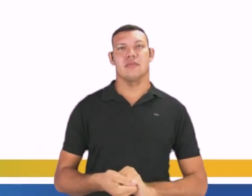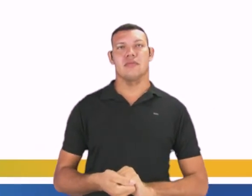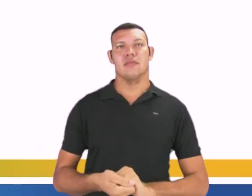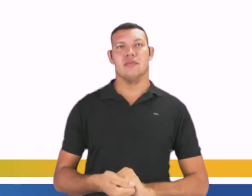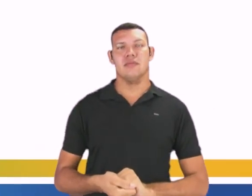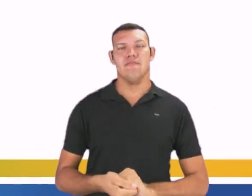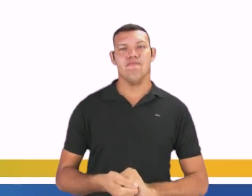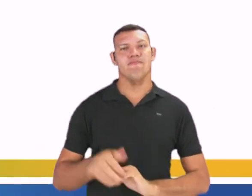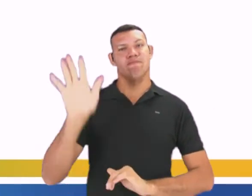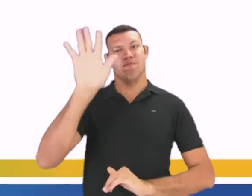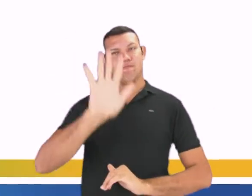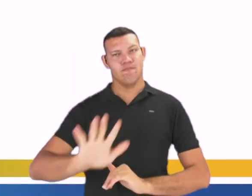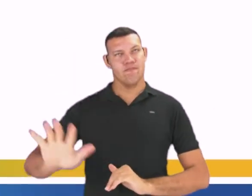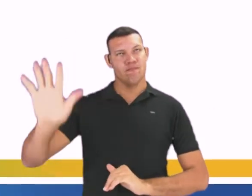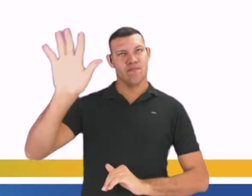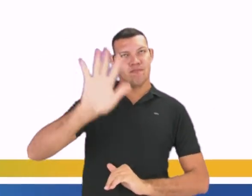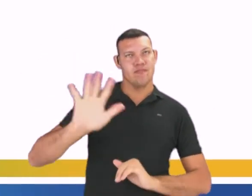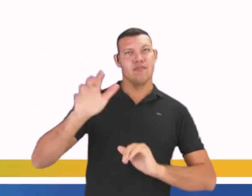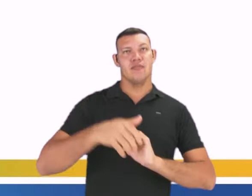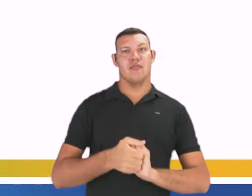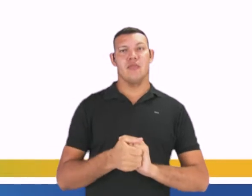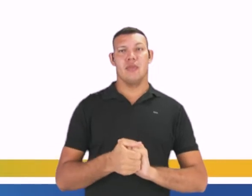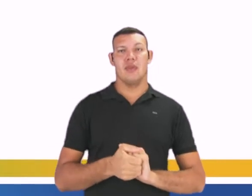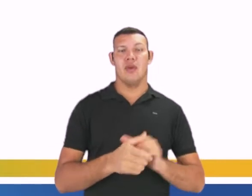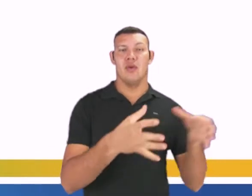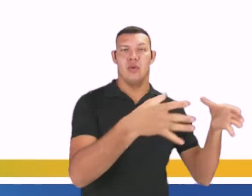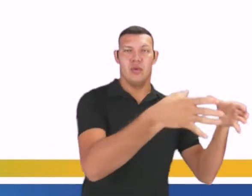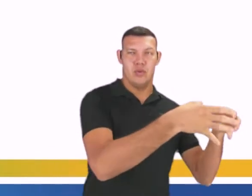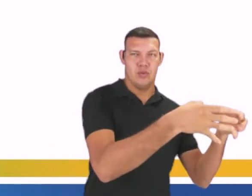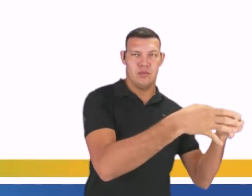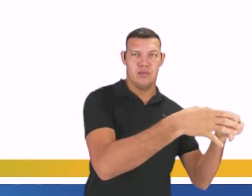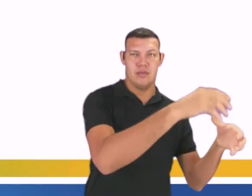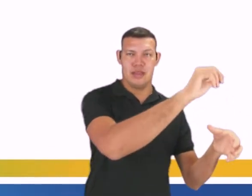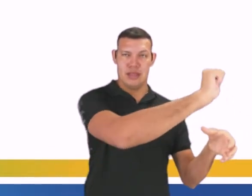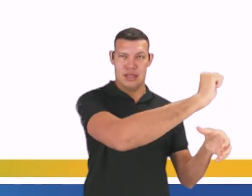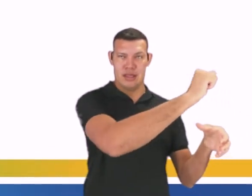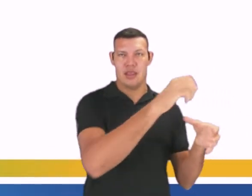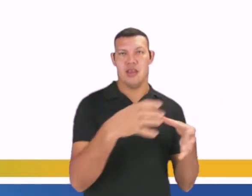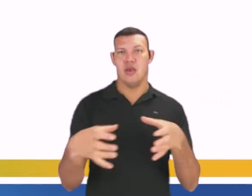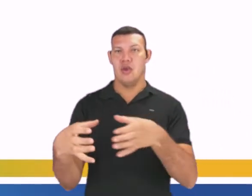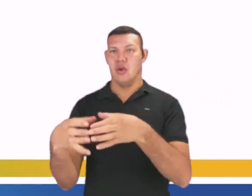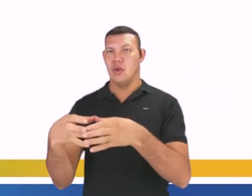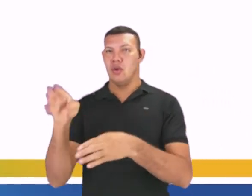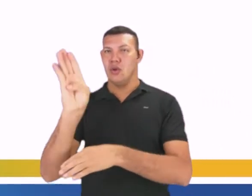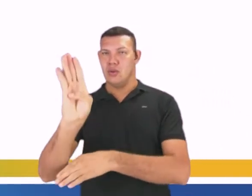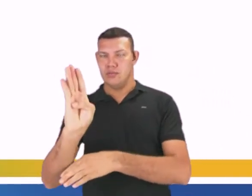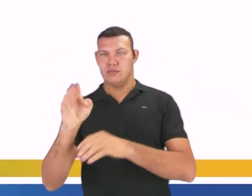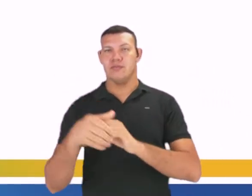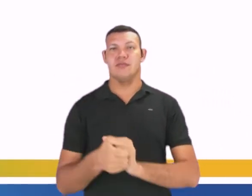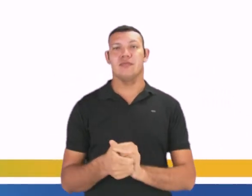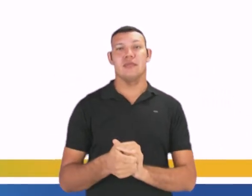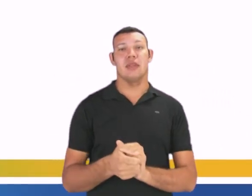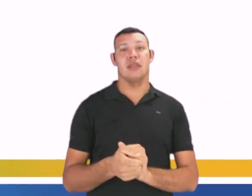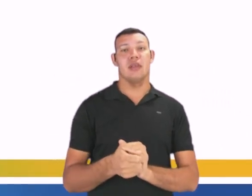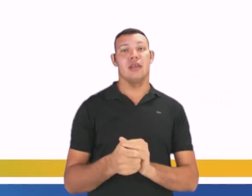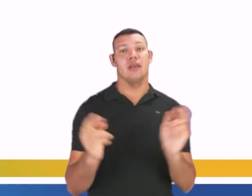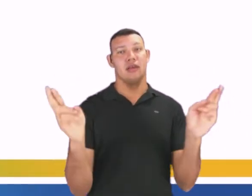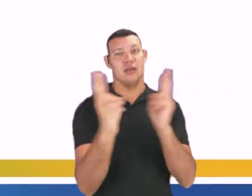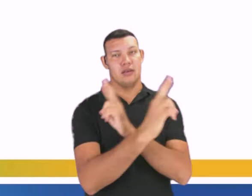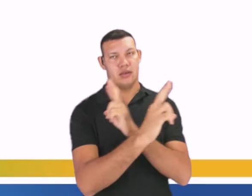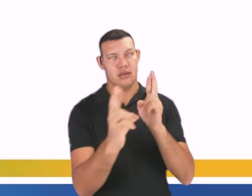De modo geral, dados dois conjuntos A e B e em relação a f de A e